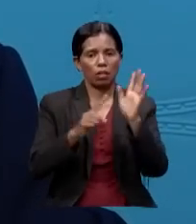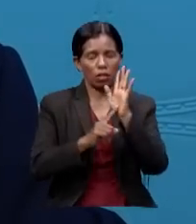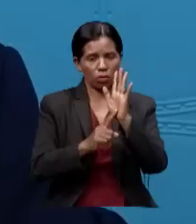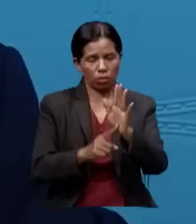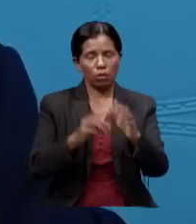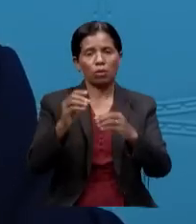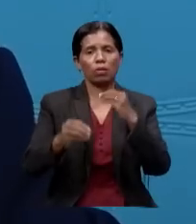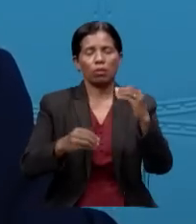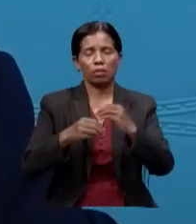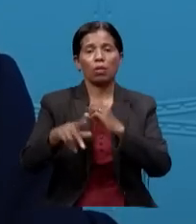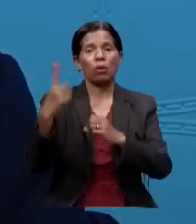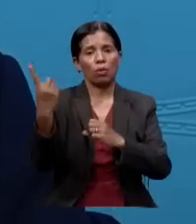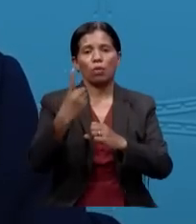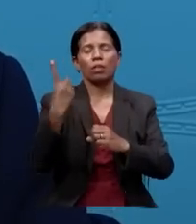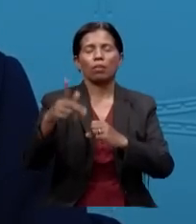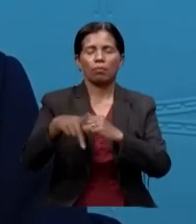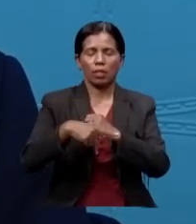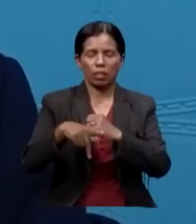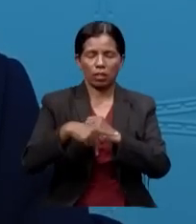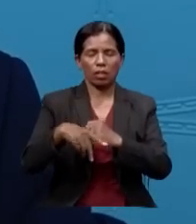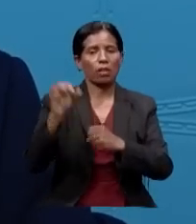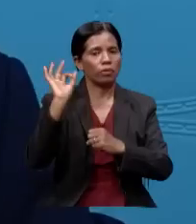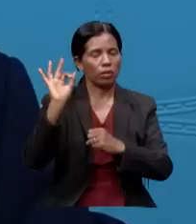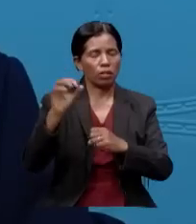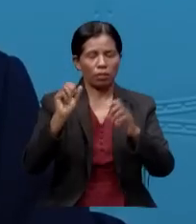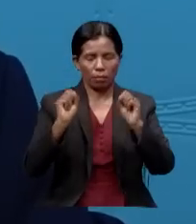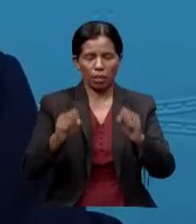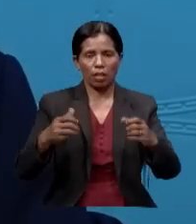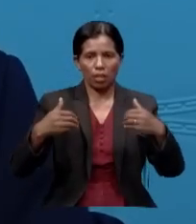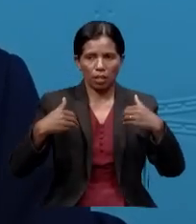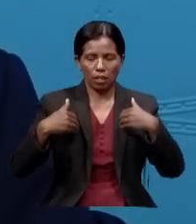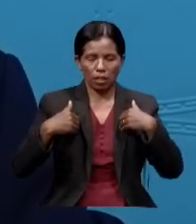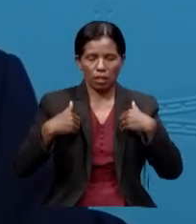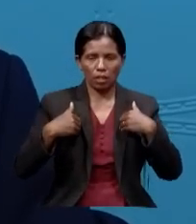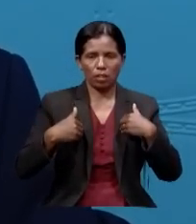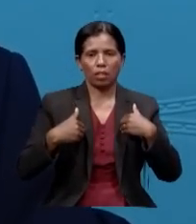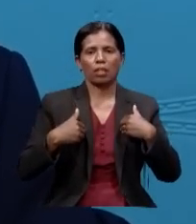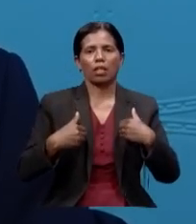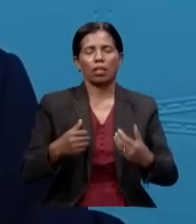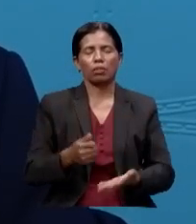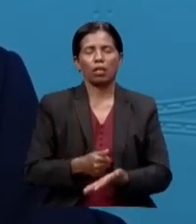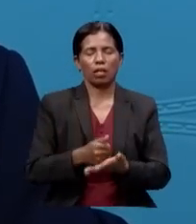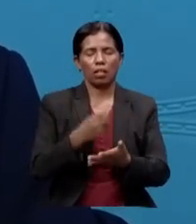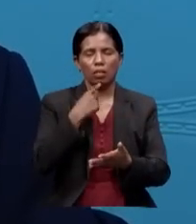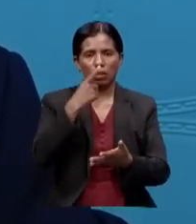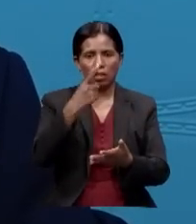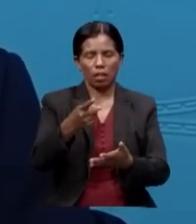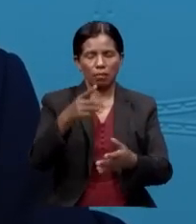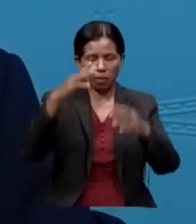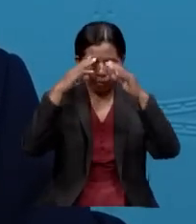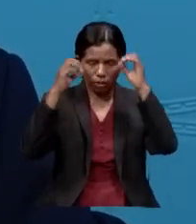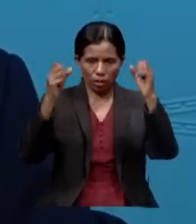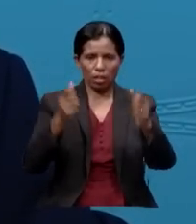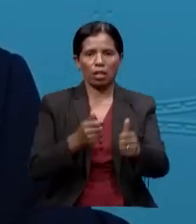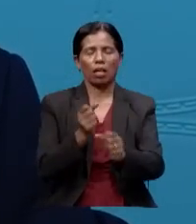que o partido Fretlin, mas bele e coragem a tu volante presidente da República, ida, rodi